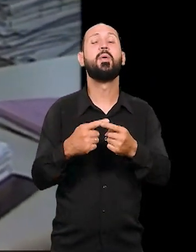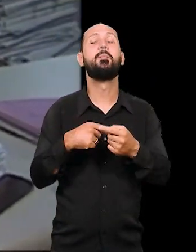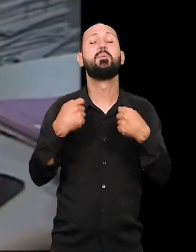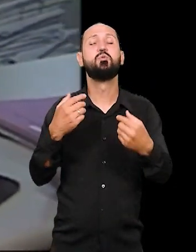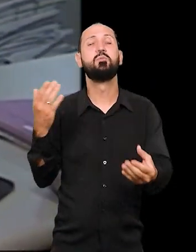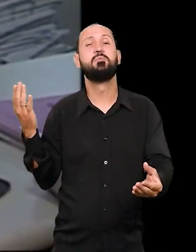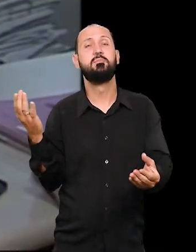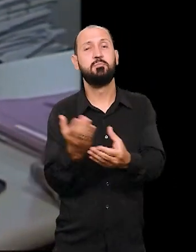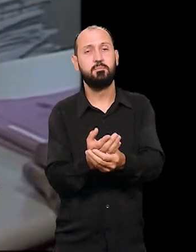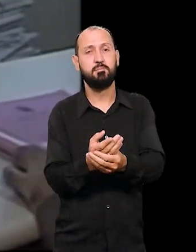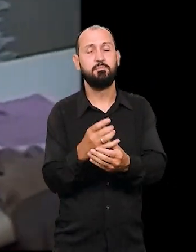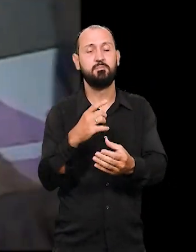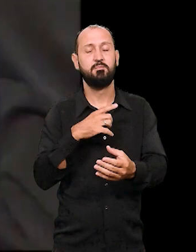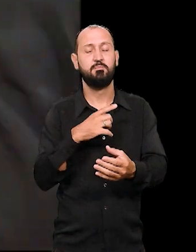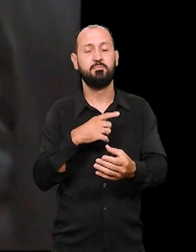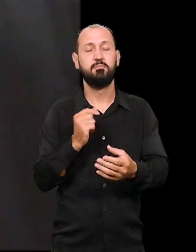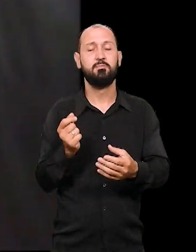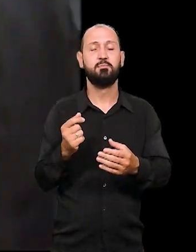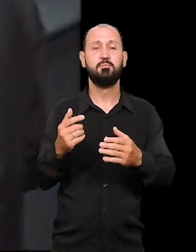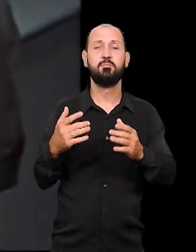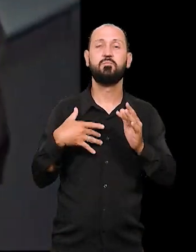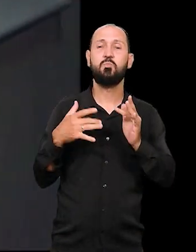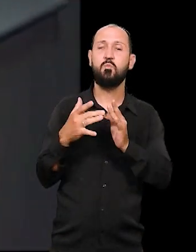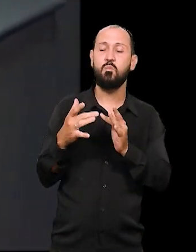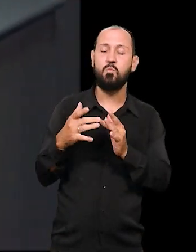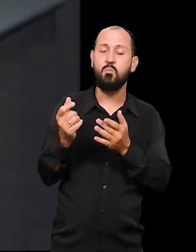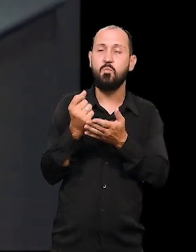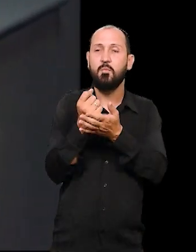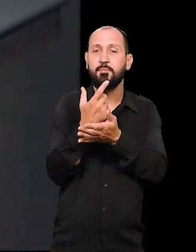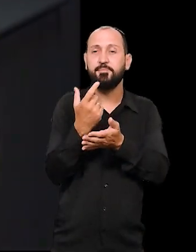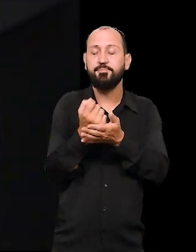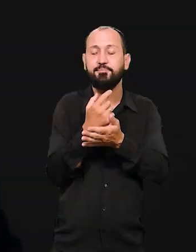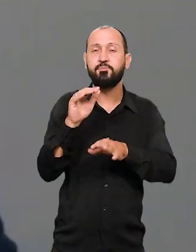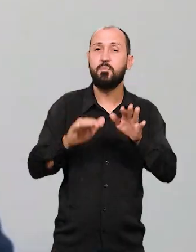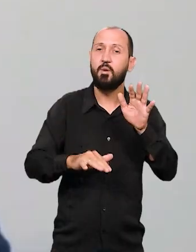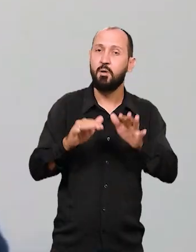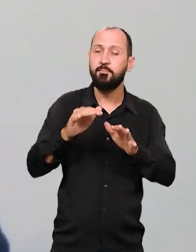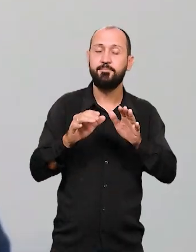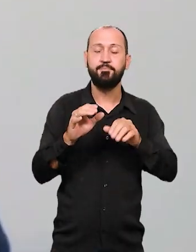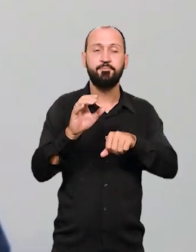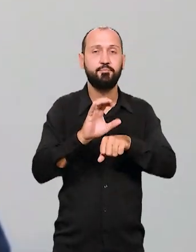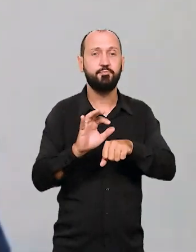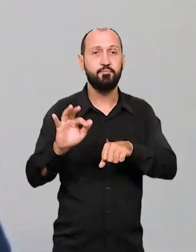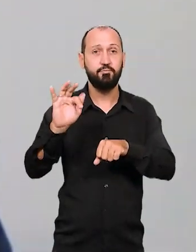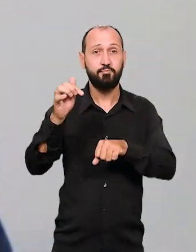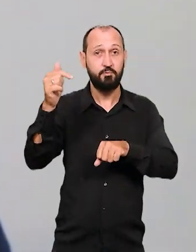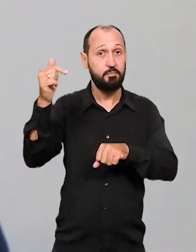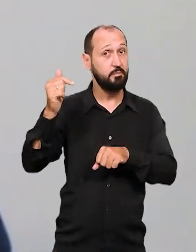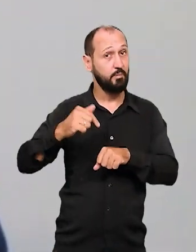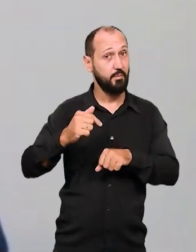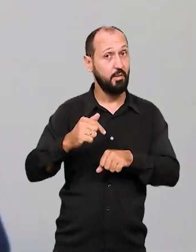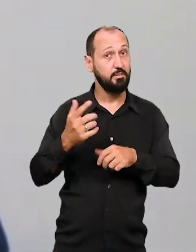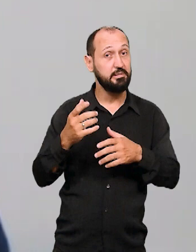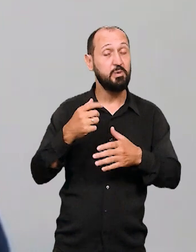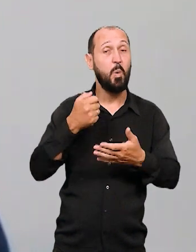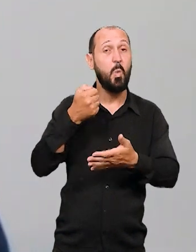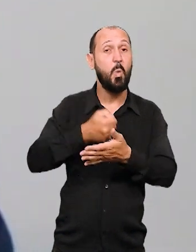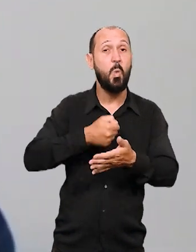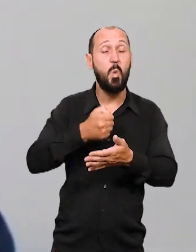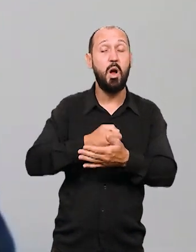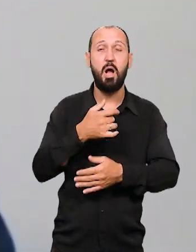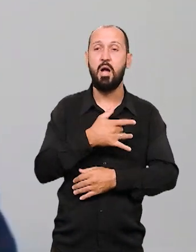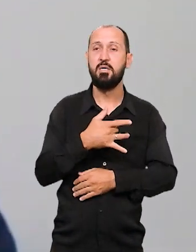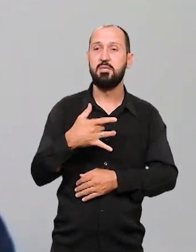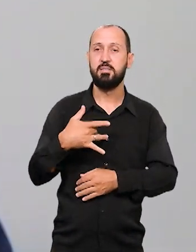de judicializar para ter acesso àqueles medicamentos, em que pese a Constituição da República Federativa do